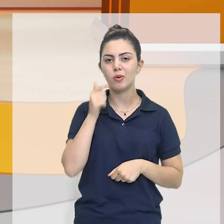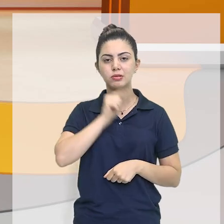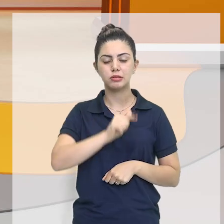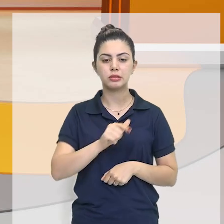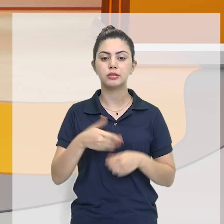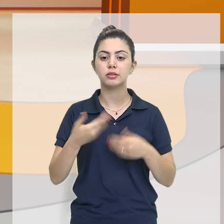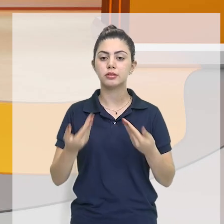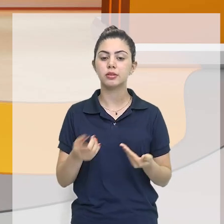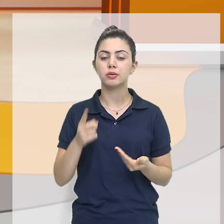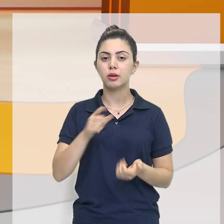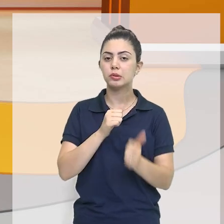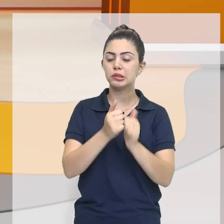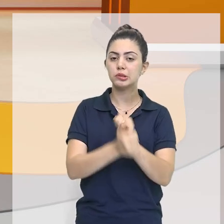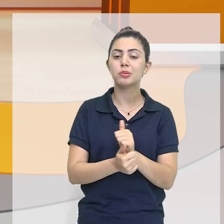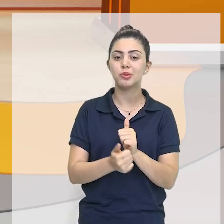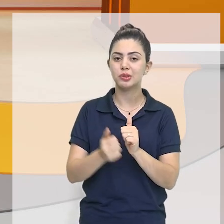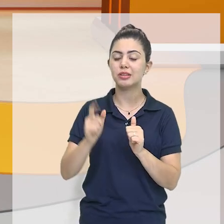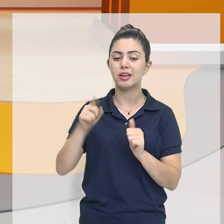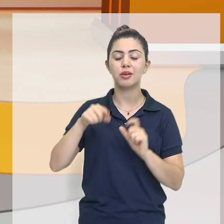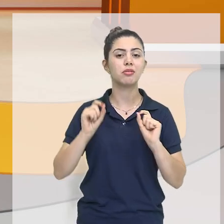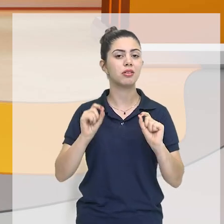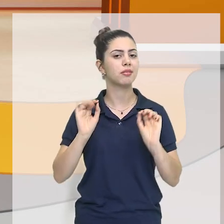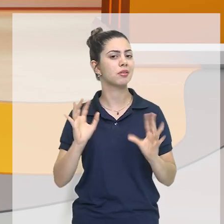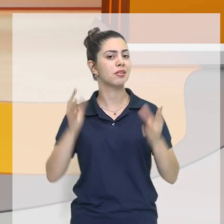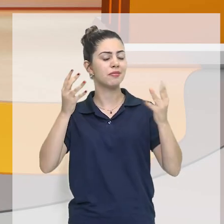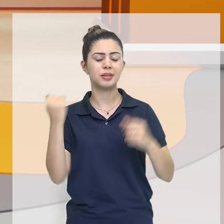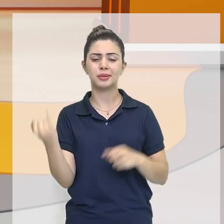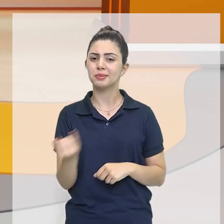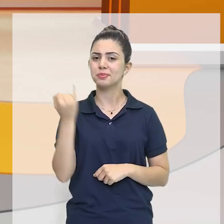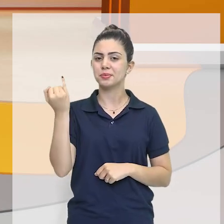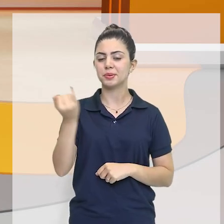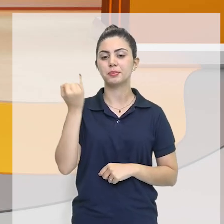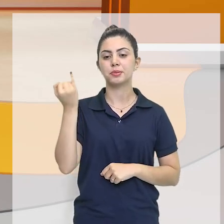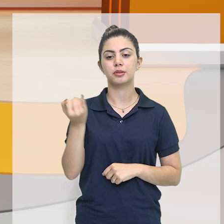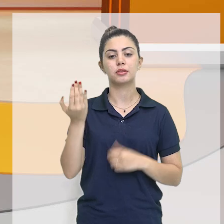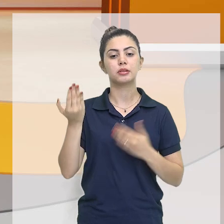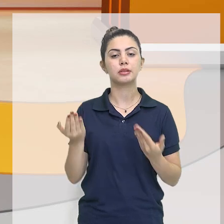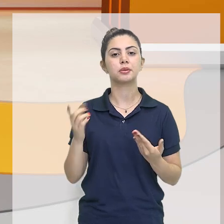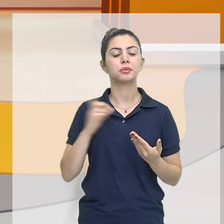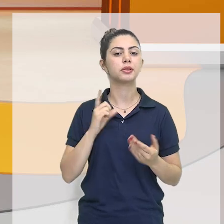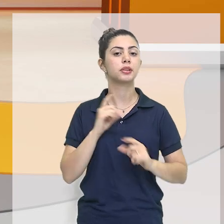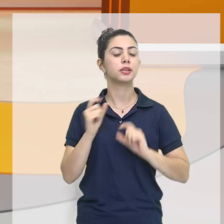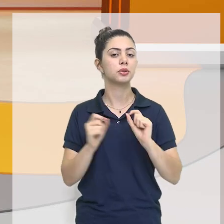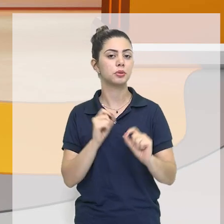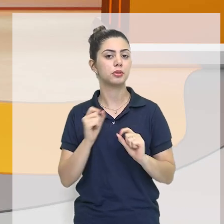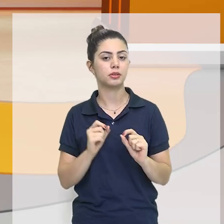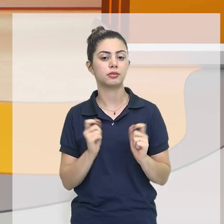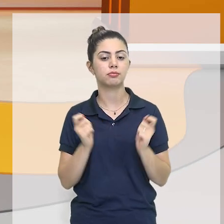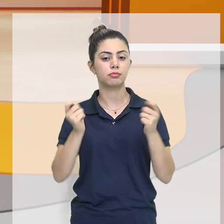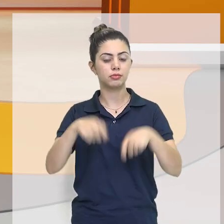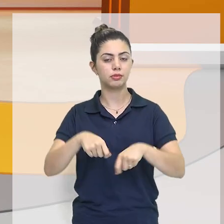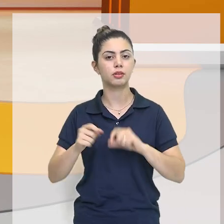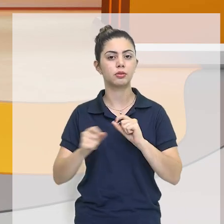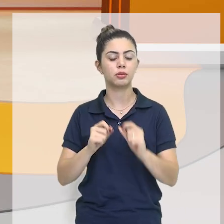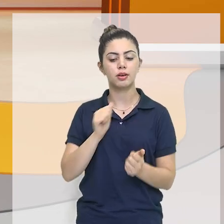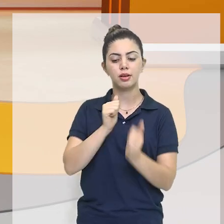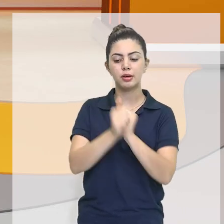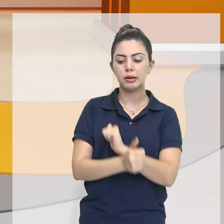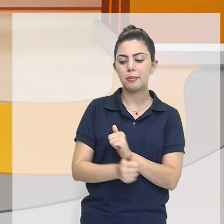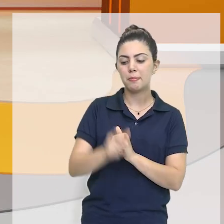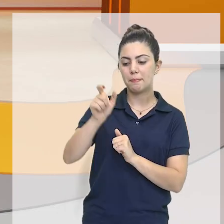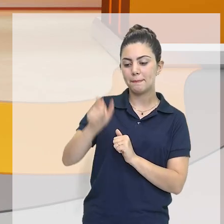Olímpicos ainda são um evento importantíssimo que celebra, além da excelência atlética,